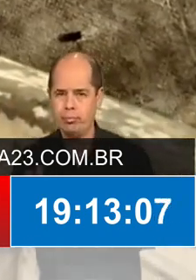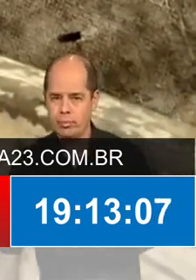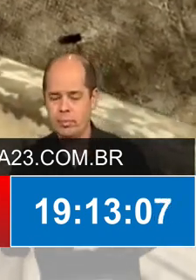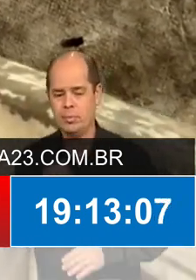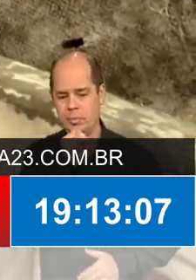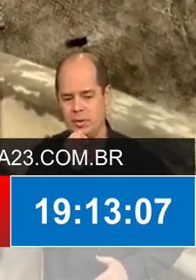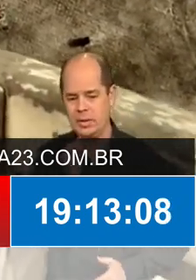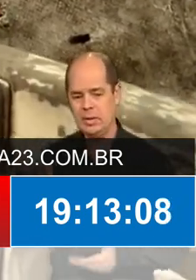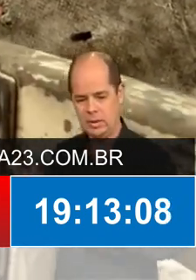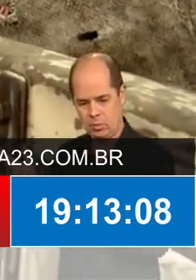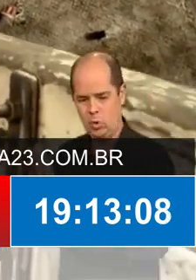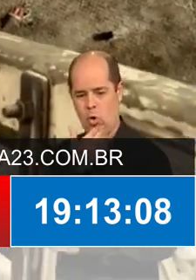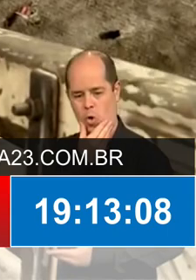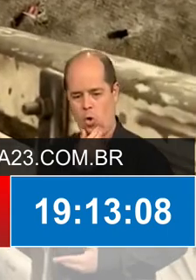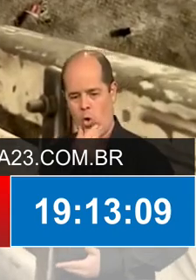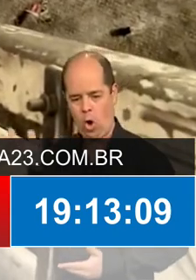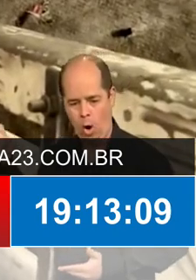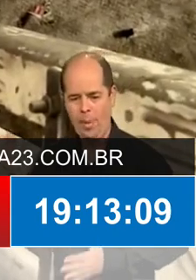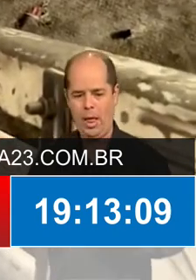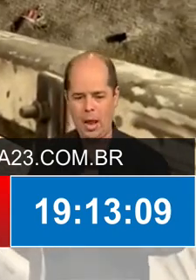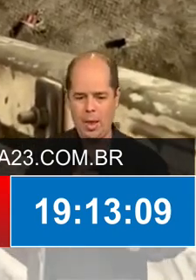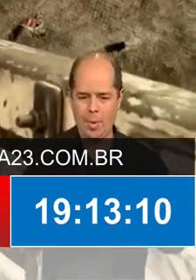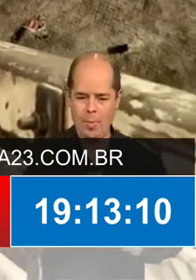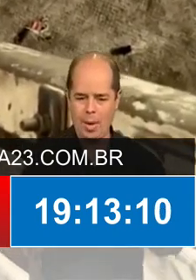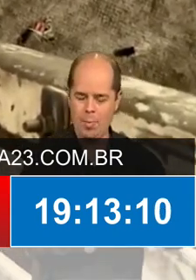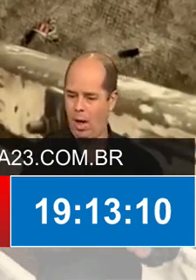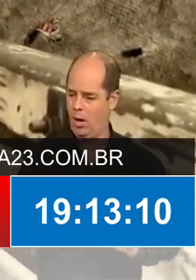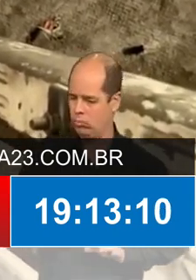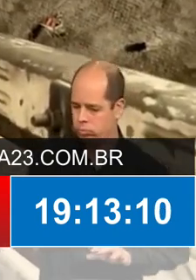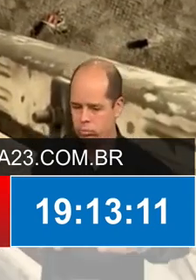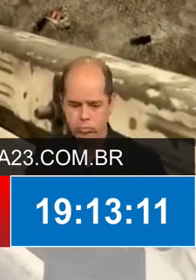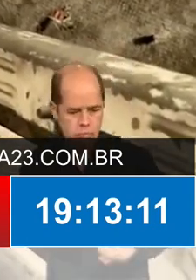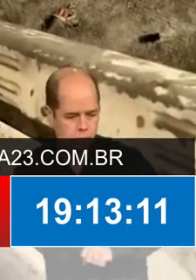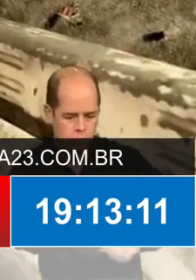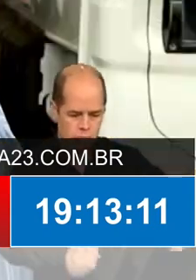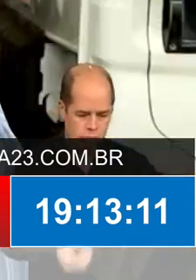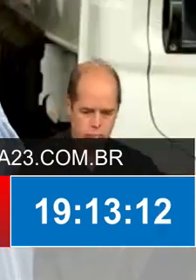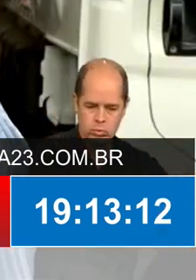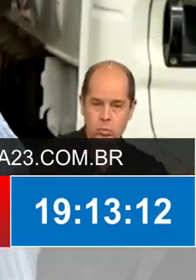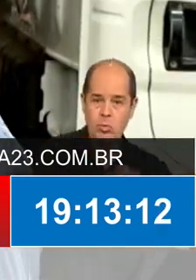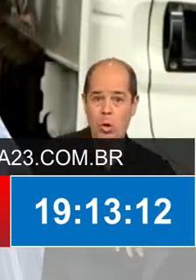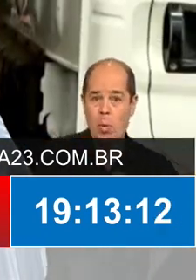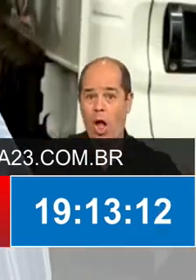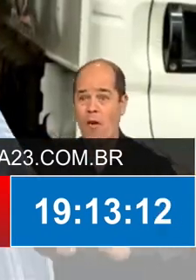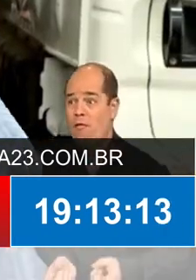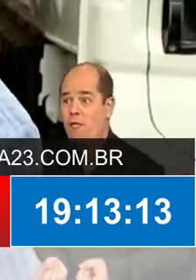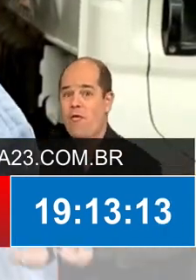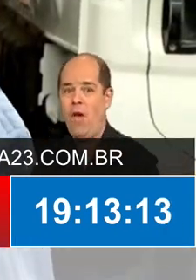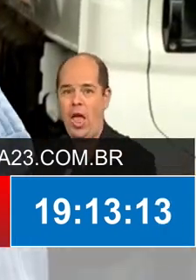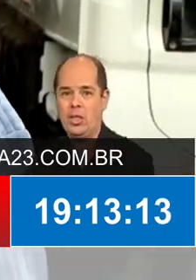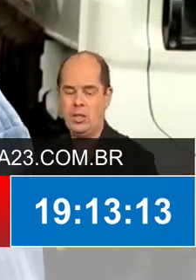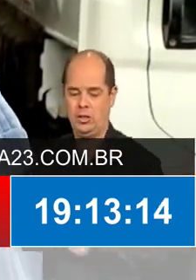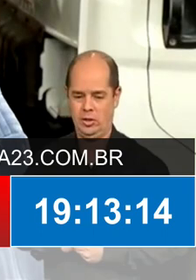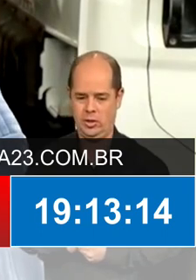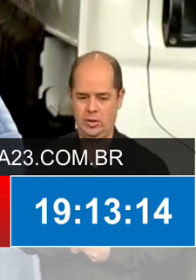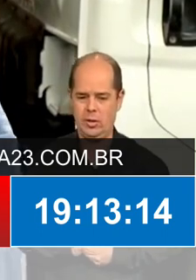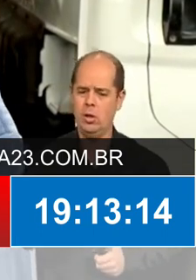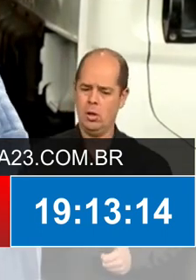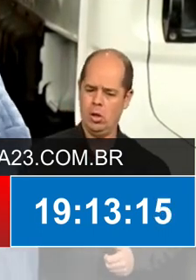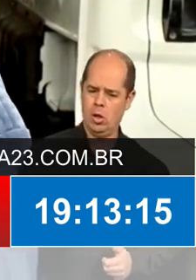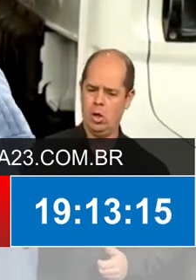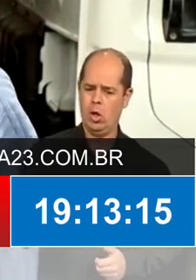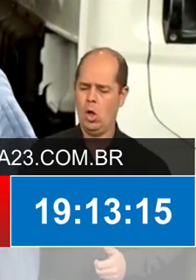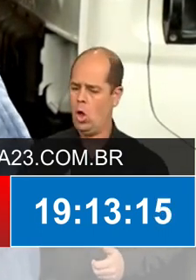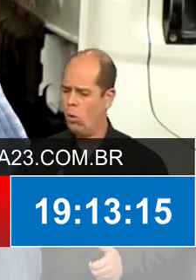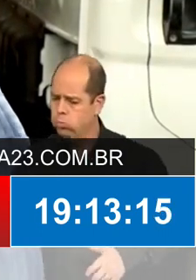como Devanir, que prepara o produto e vende para os centros de coleta. A gente compra, limpa ela e traz